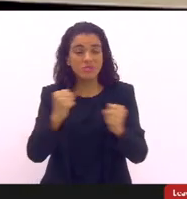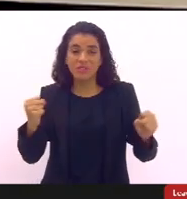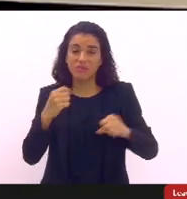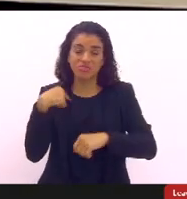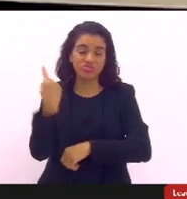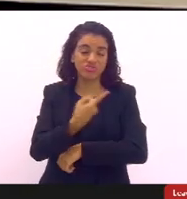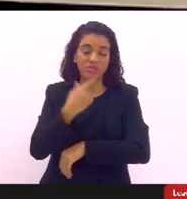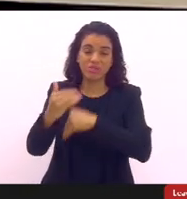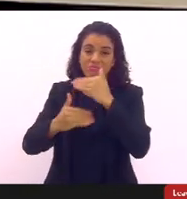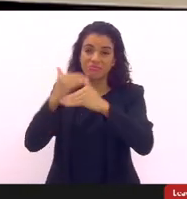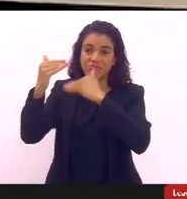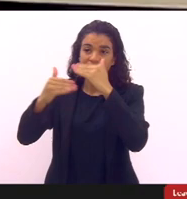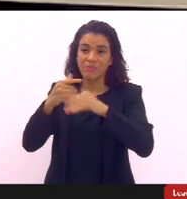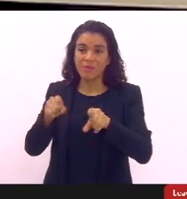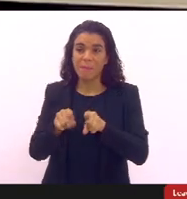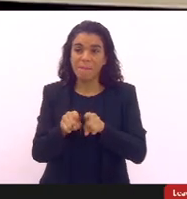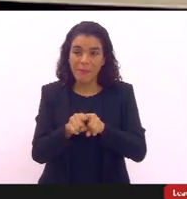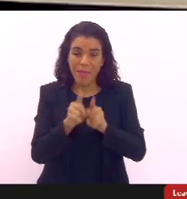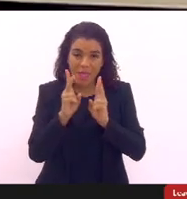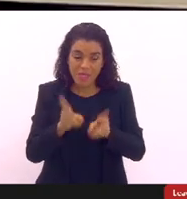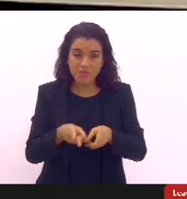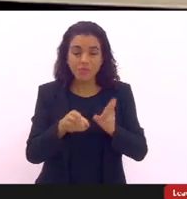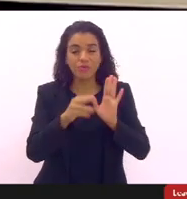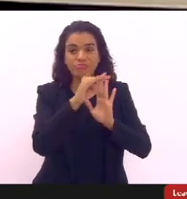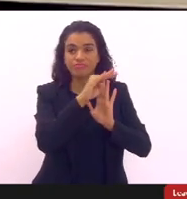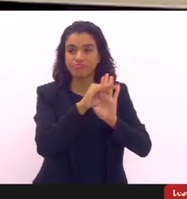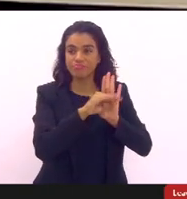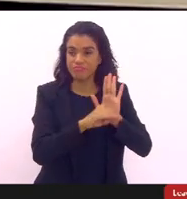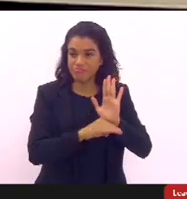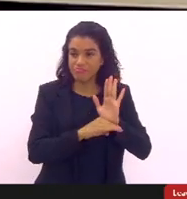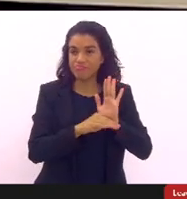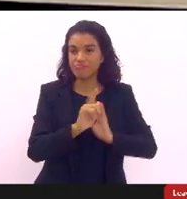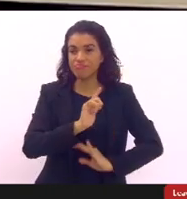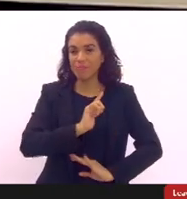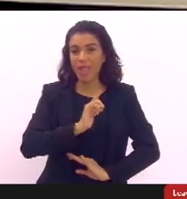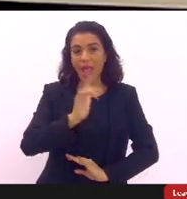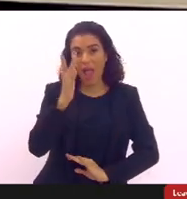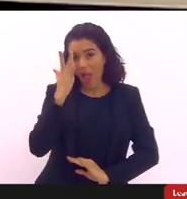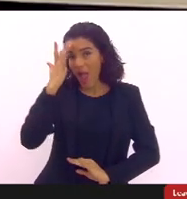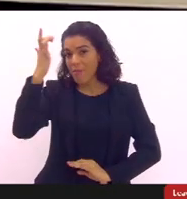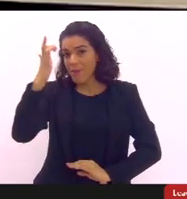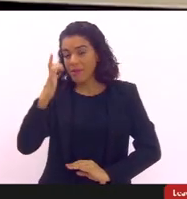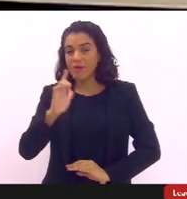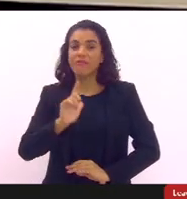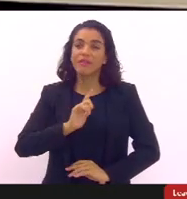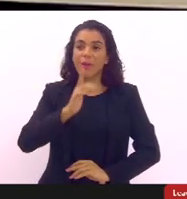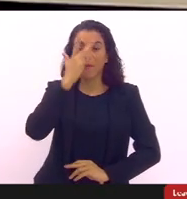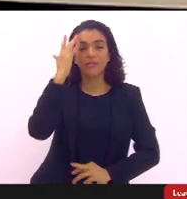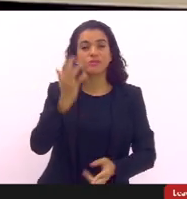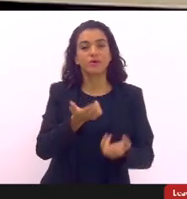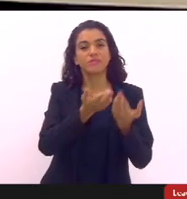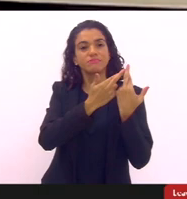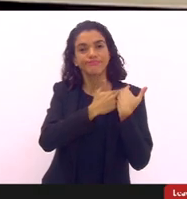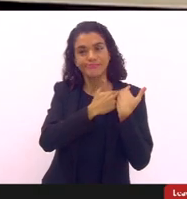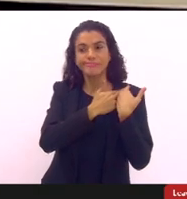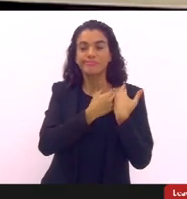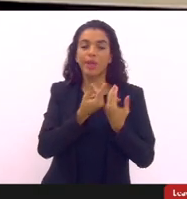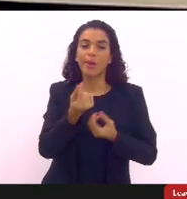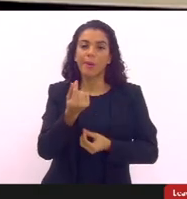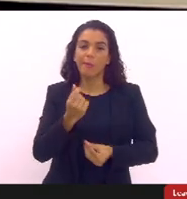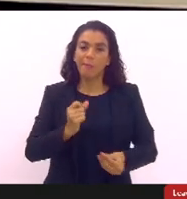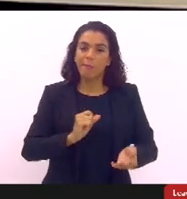avançar. Até porque, ainda que o plano exista e o recurso exista hoje, amanhã alguém vai ter que ser responsável por custear